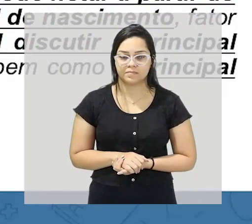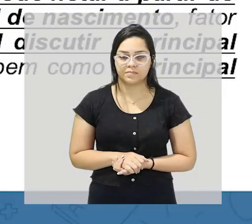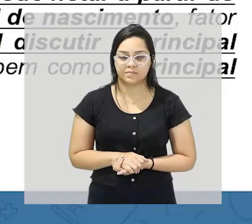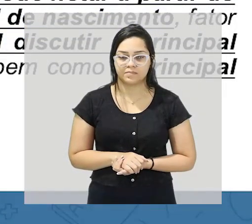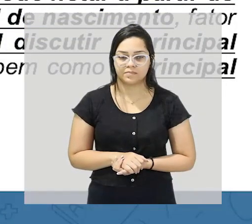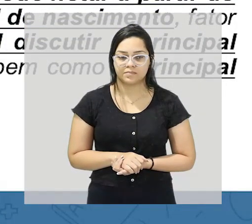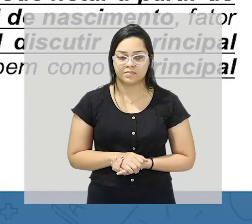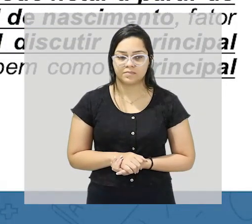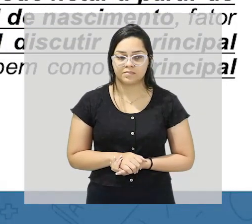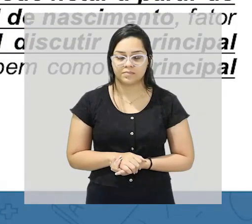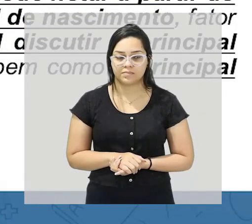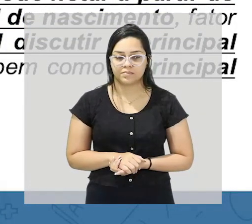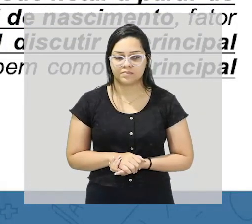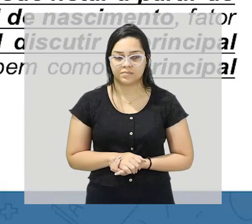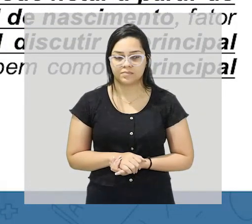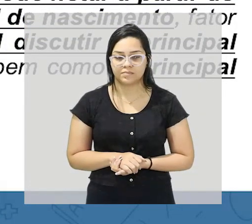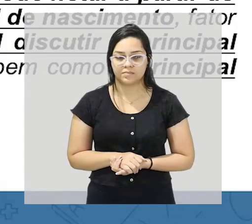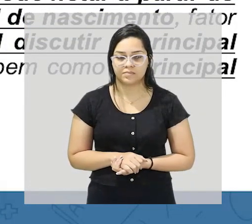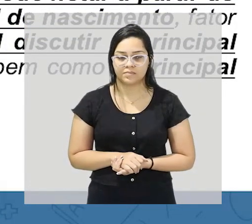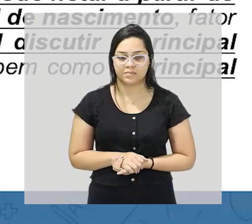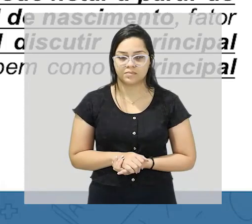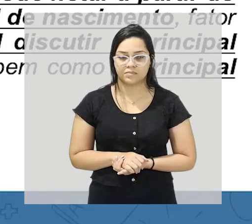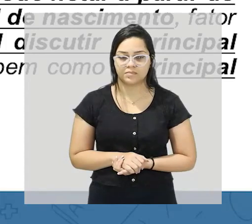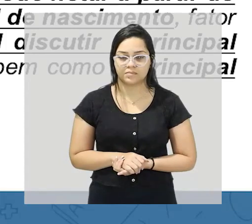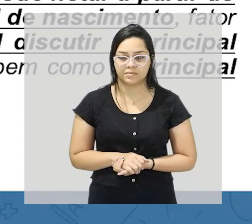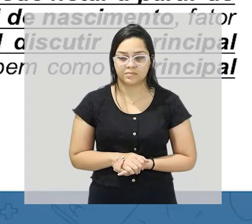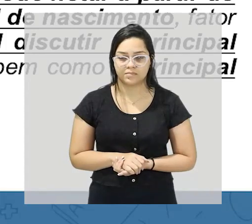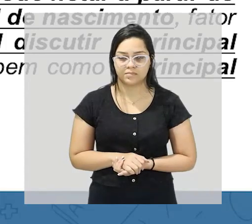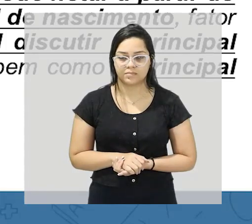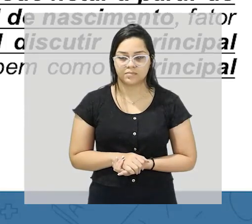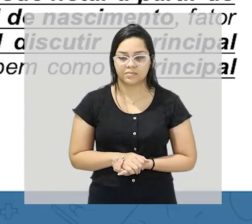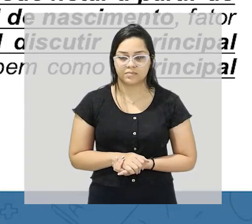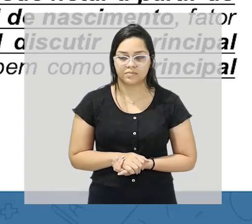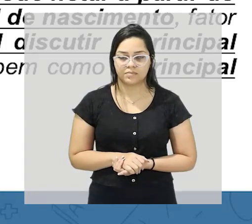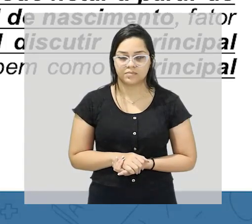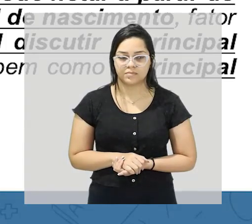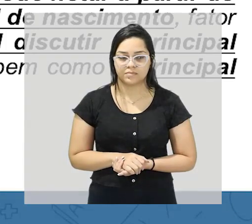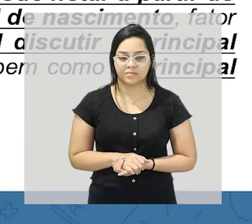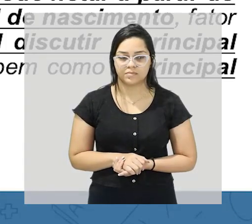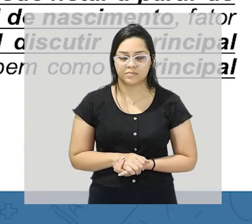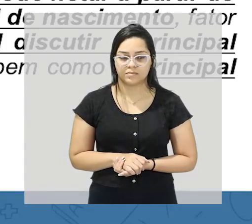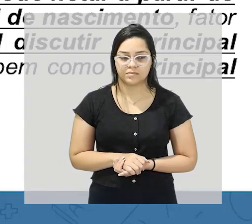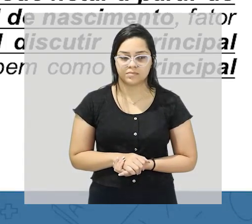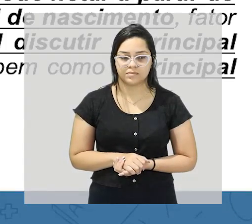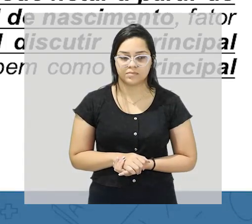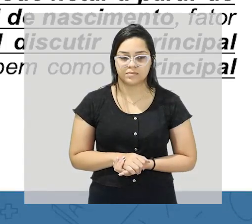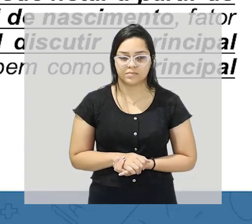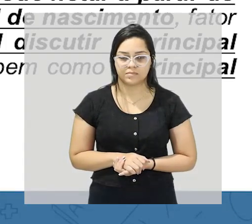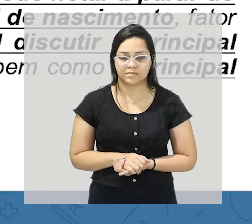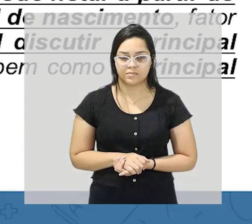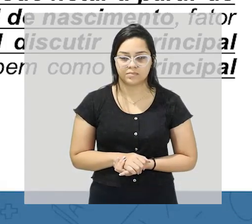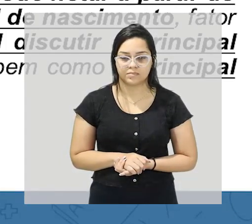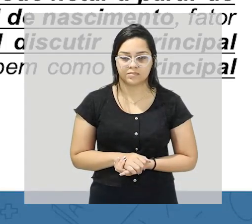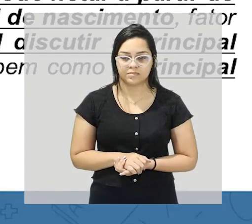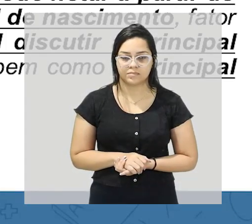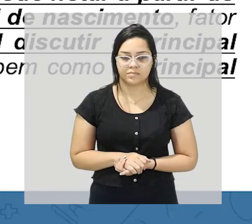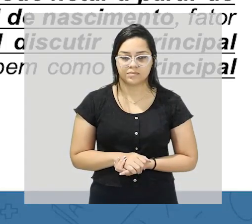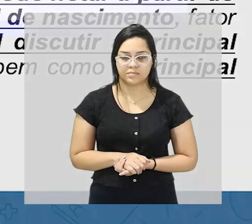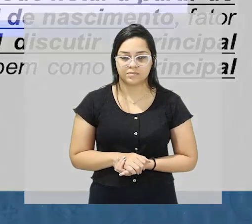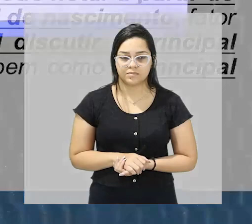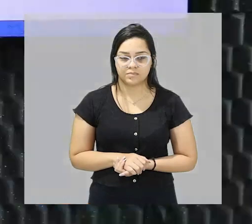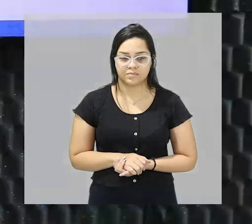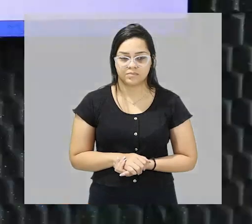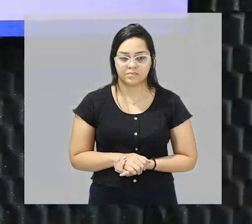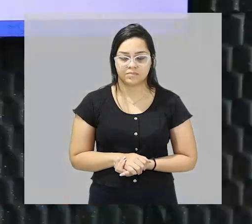os invisibiliza. Com base nesse viés, é fundamental discutir a principal razão para a posse